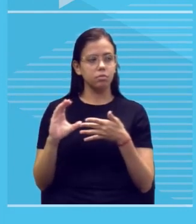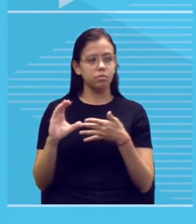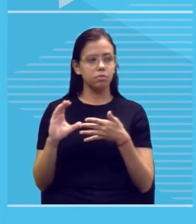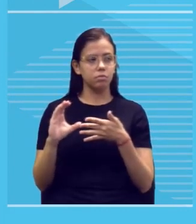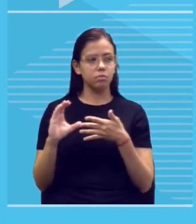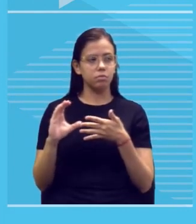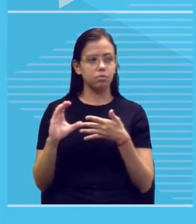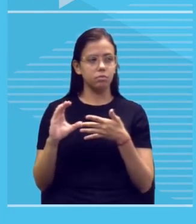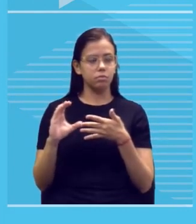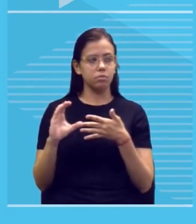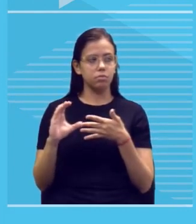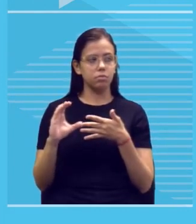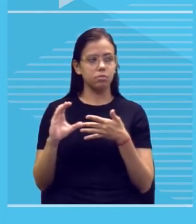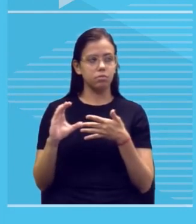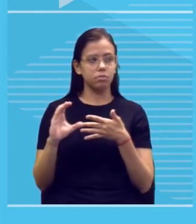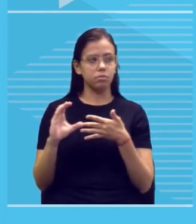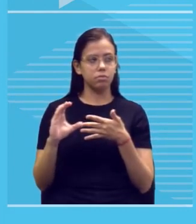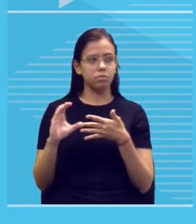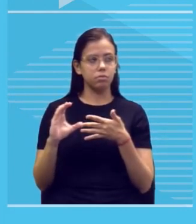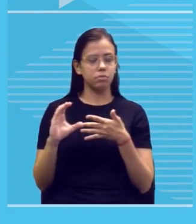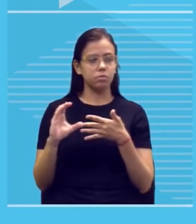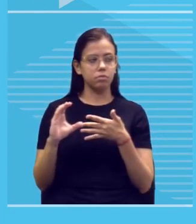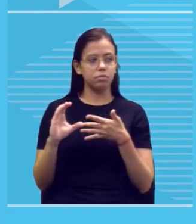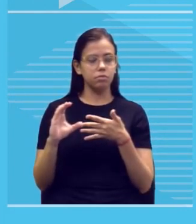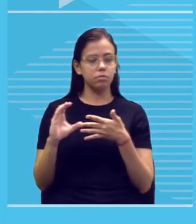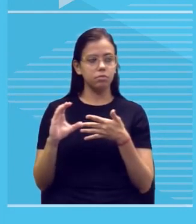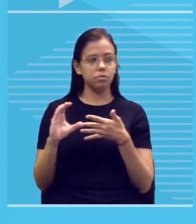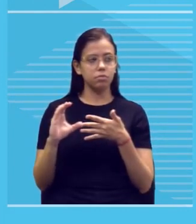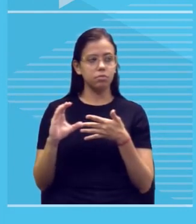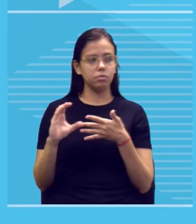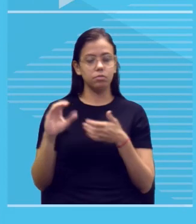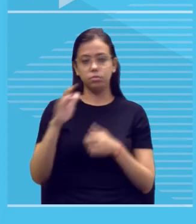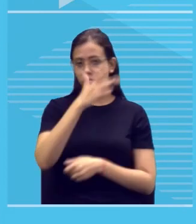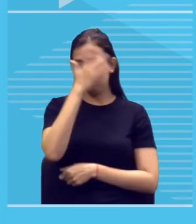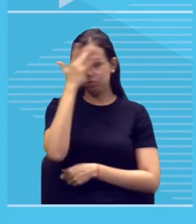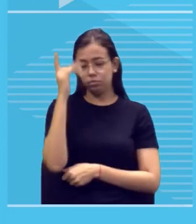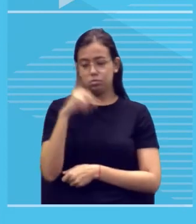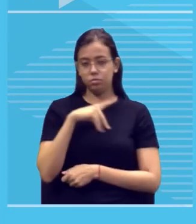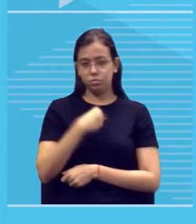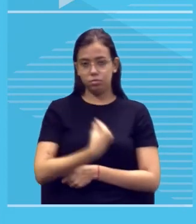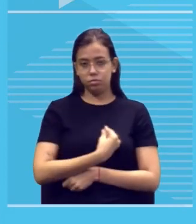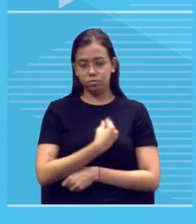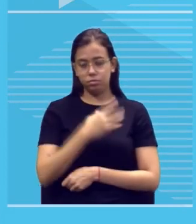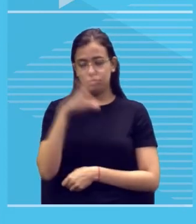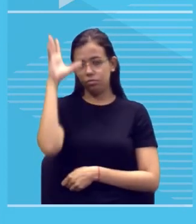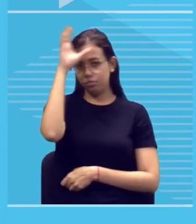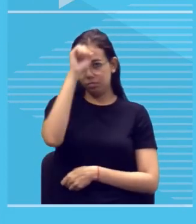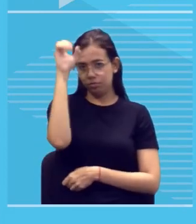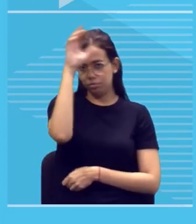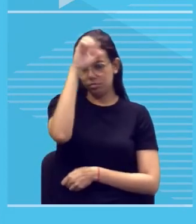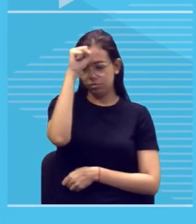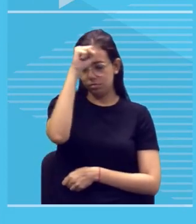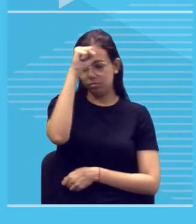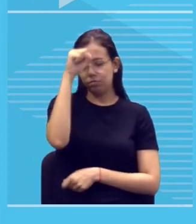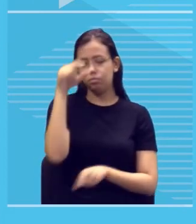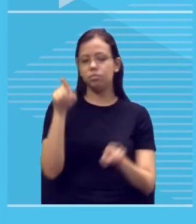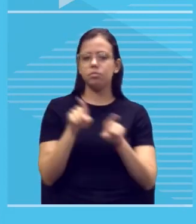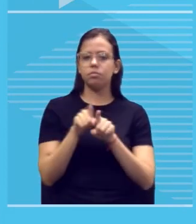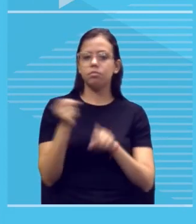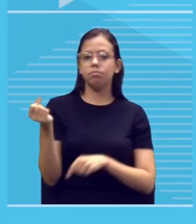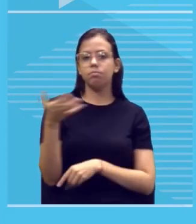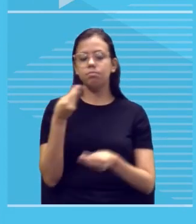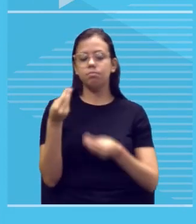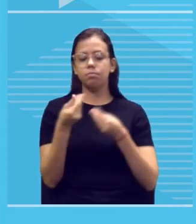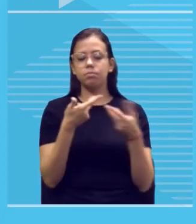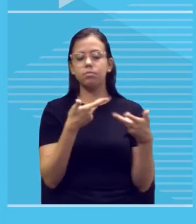e renovação da percepção as pessoas estavam lá para aprender para renovar Sua